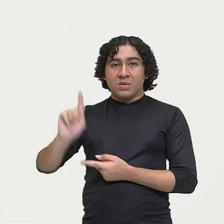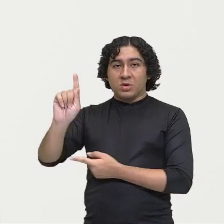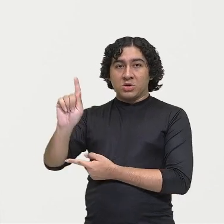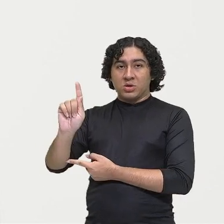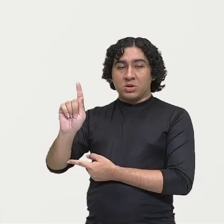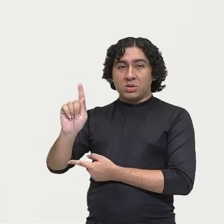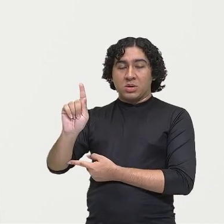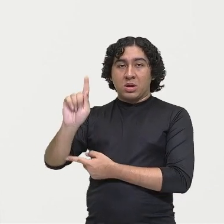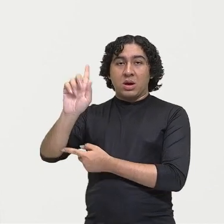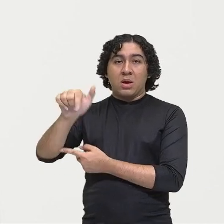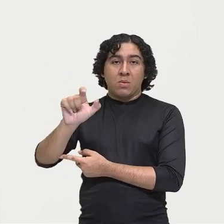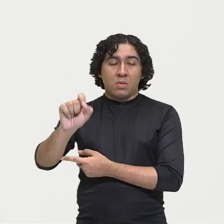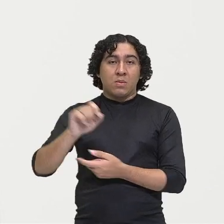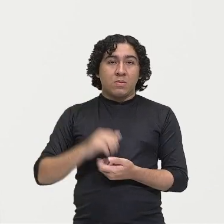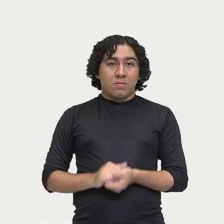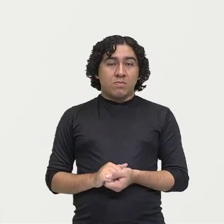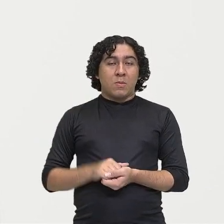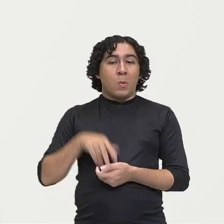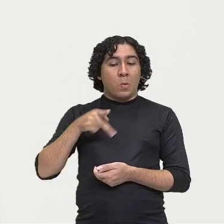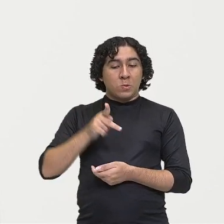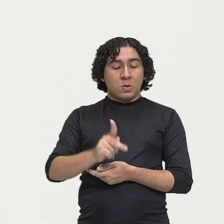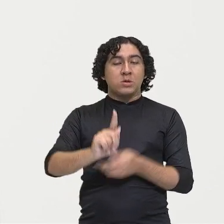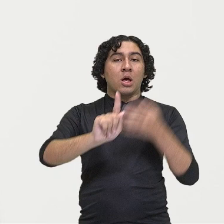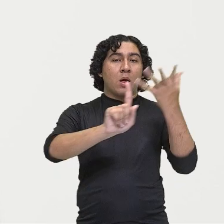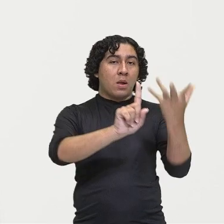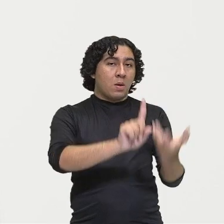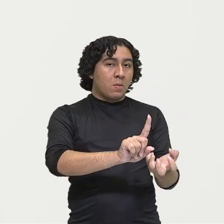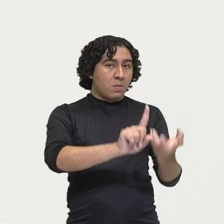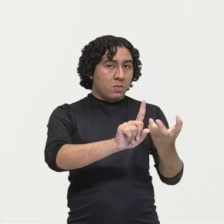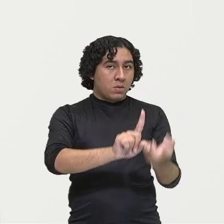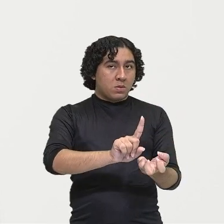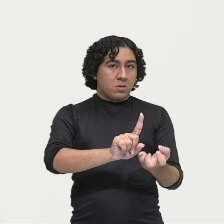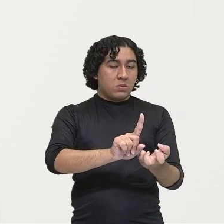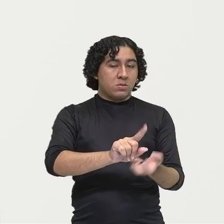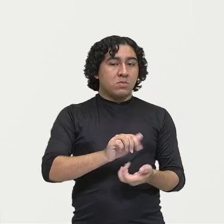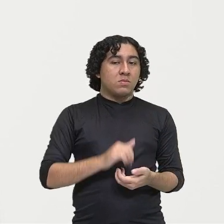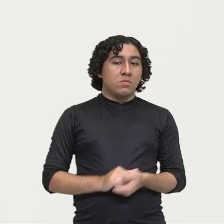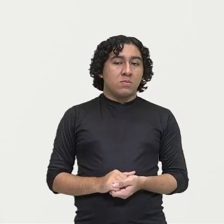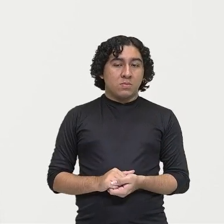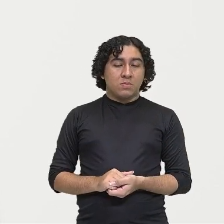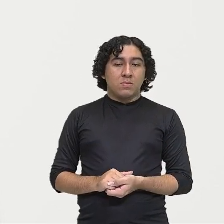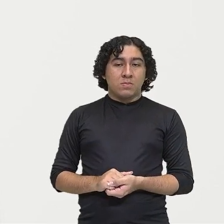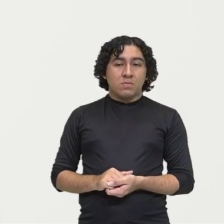gravitação universal, cujo valor é esse,